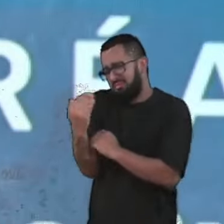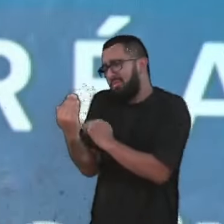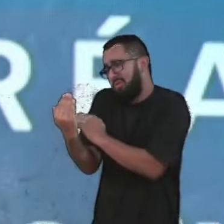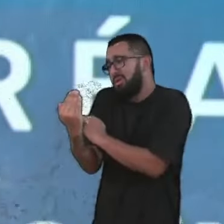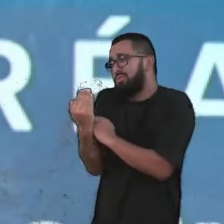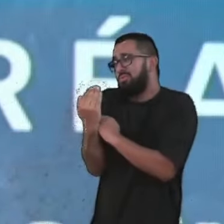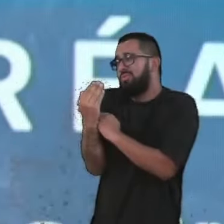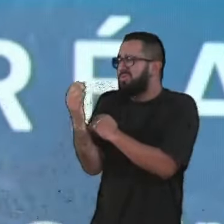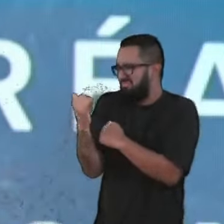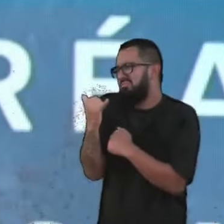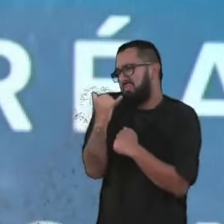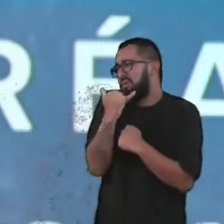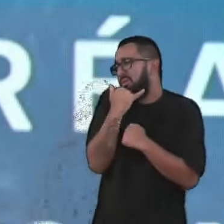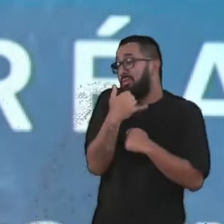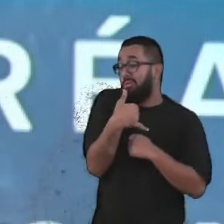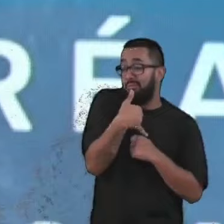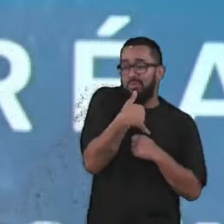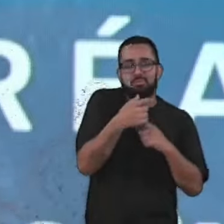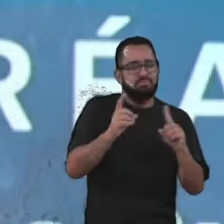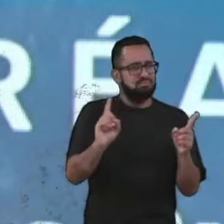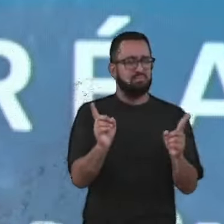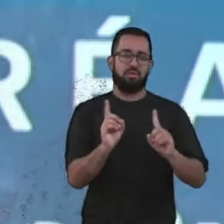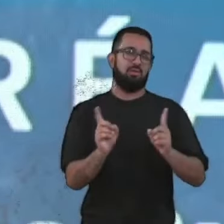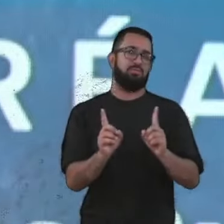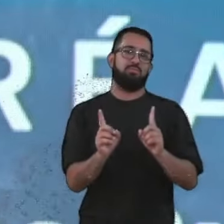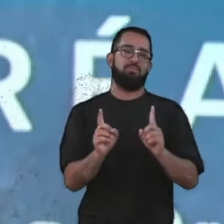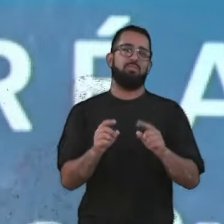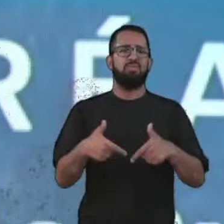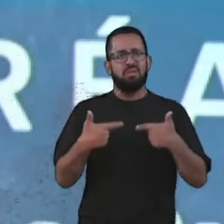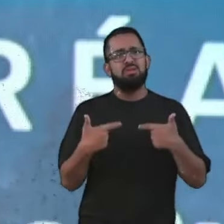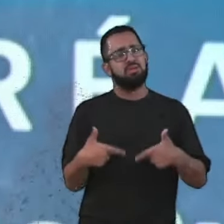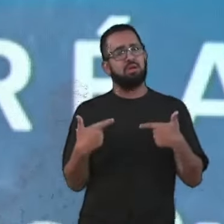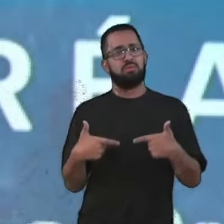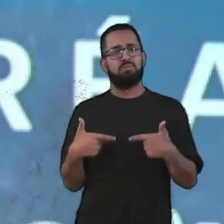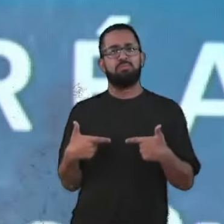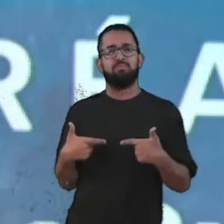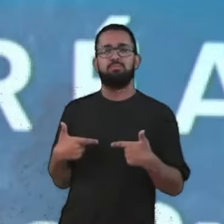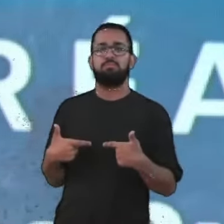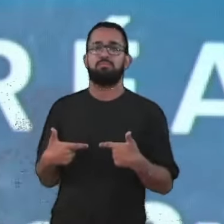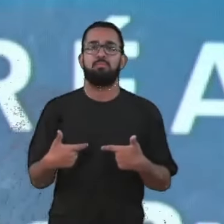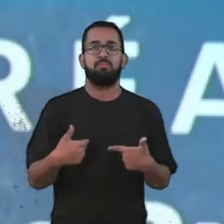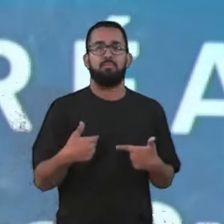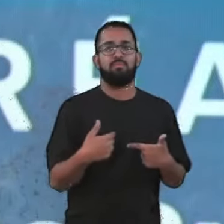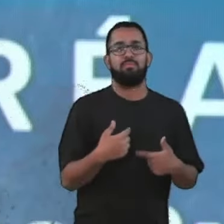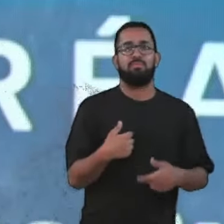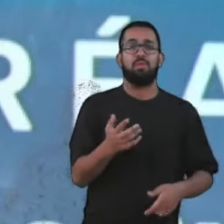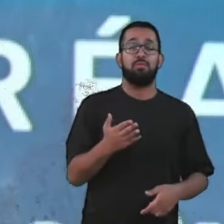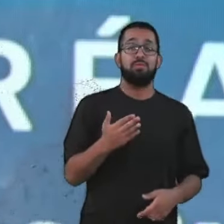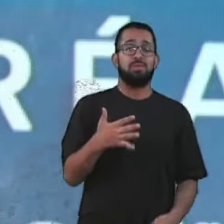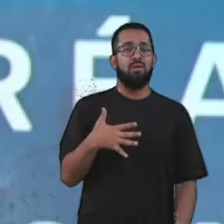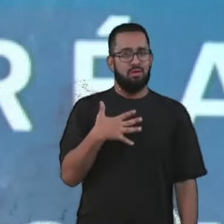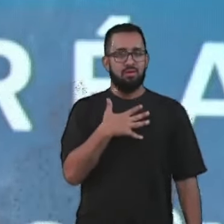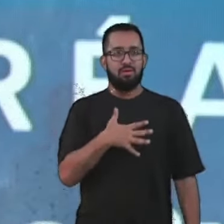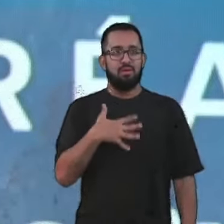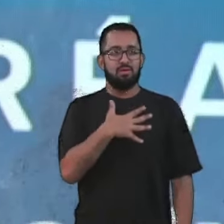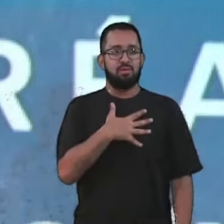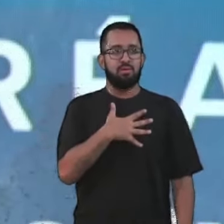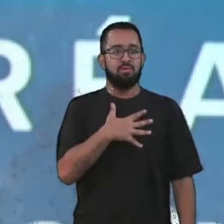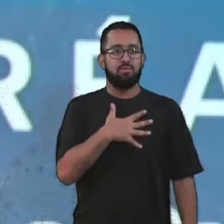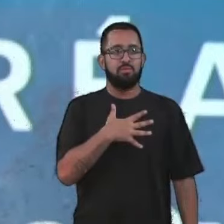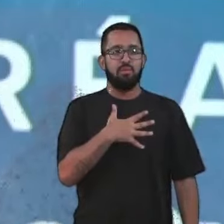triste, chato, azedo. Quem é que gosta? Ninguém gosta. A pessoa faz de tudo para,